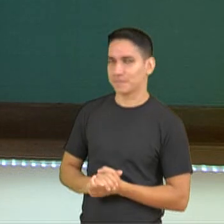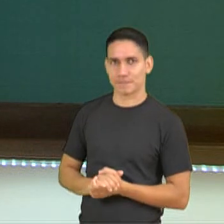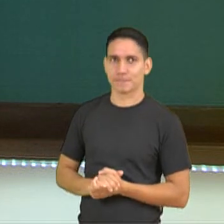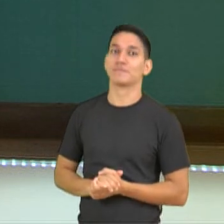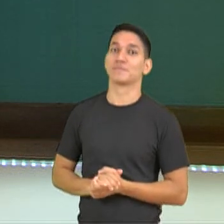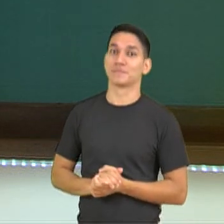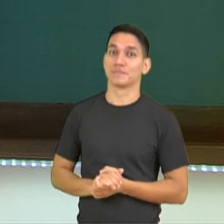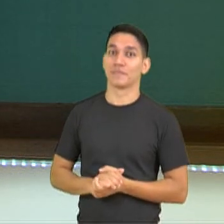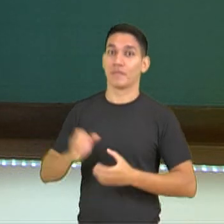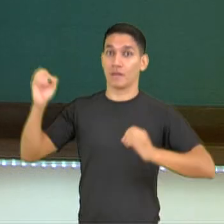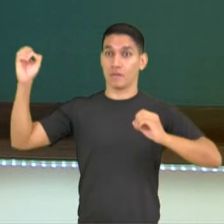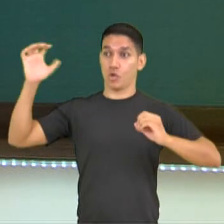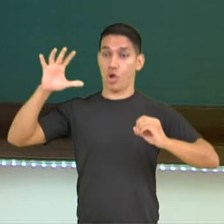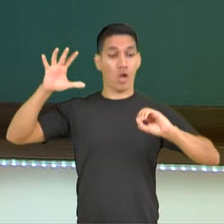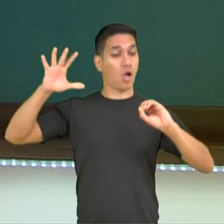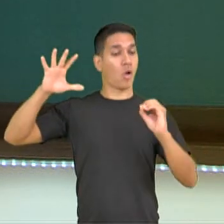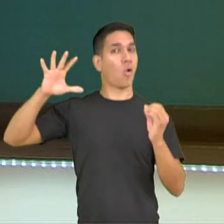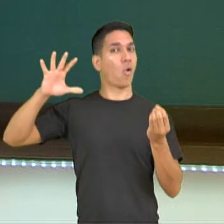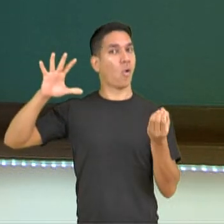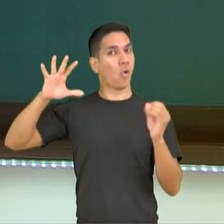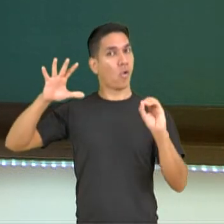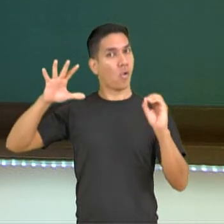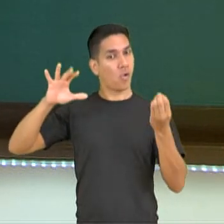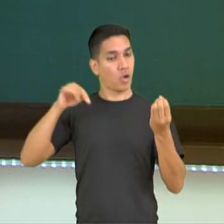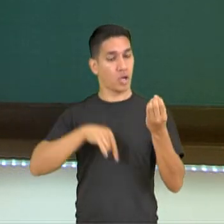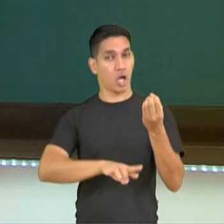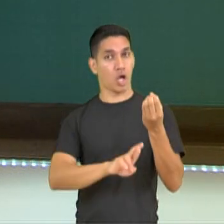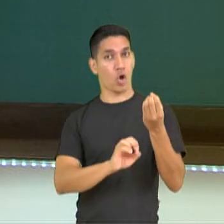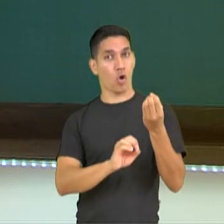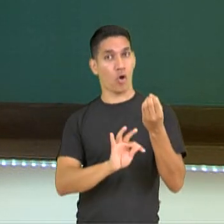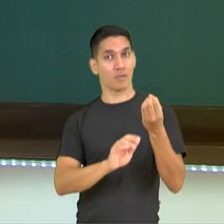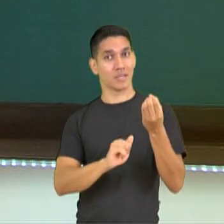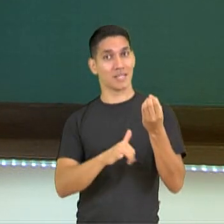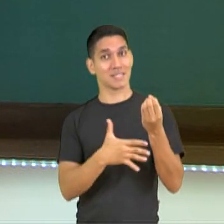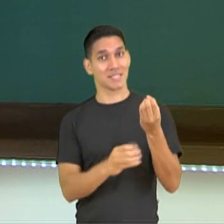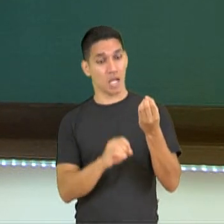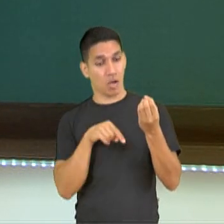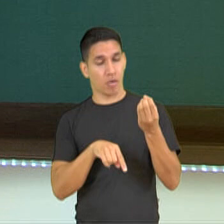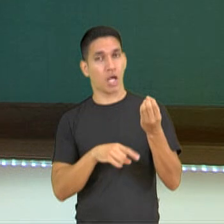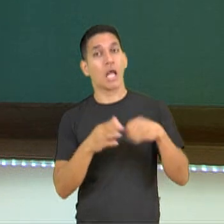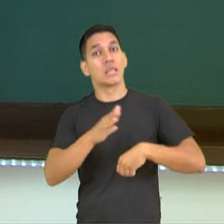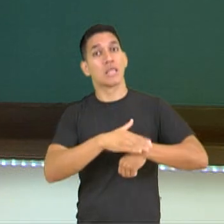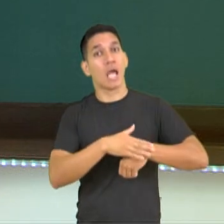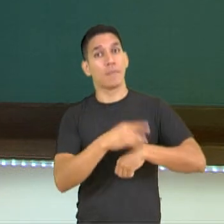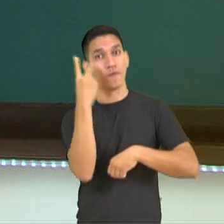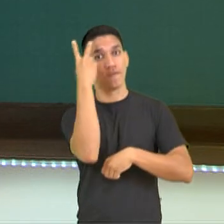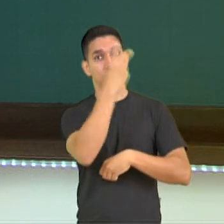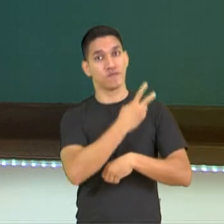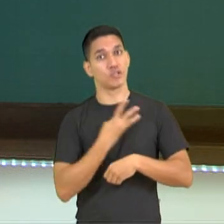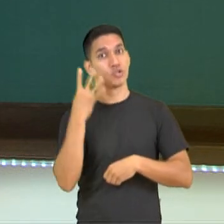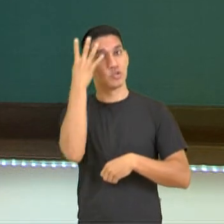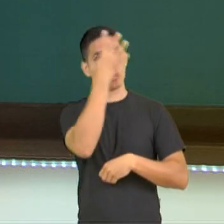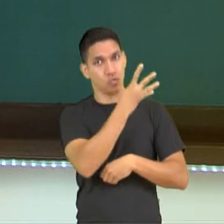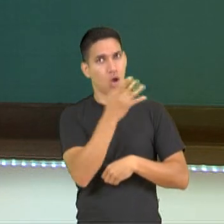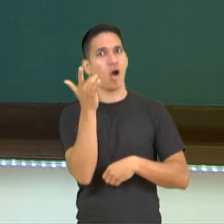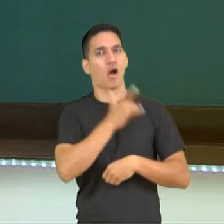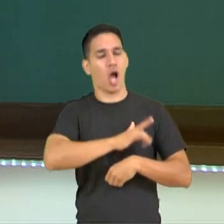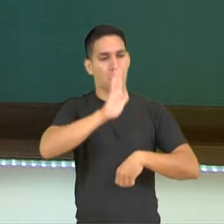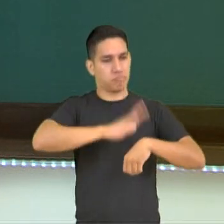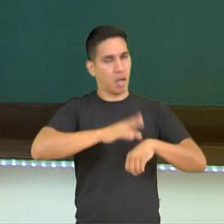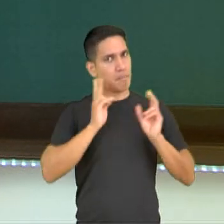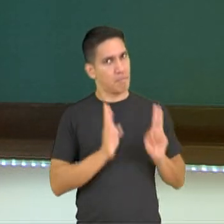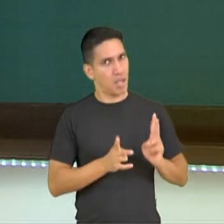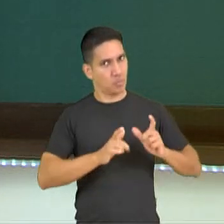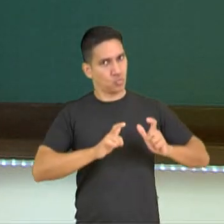A rotação da Terra dura aproximadamente ali 24 horas para ela dar uma volta completa em torno de si